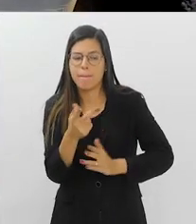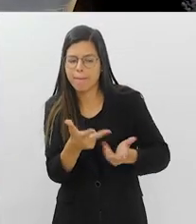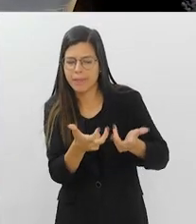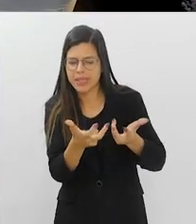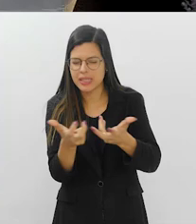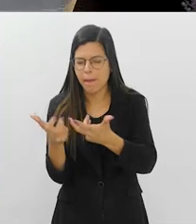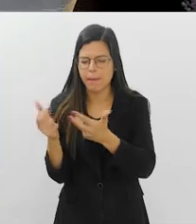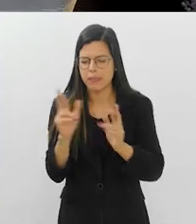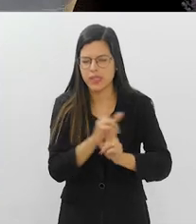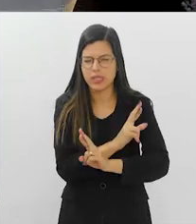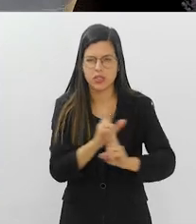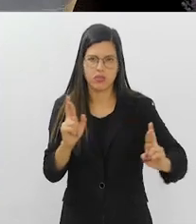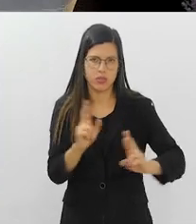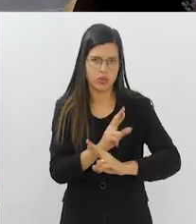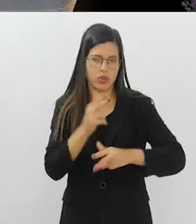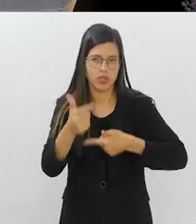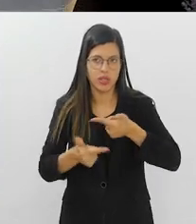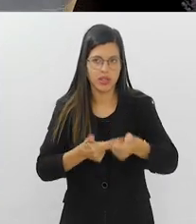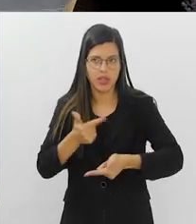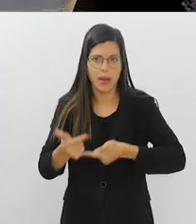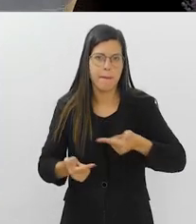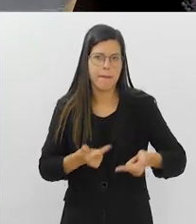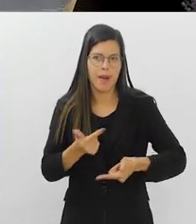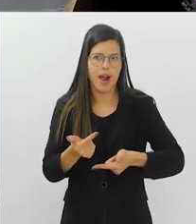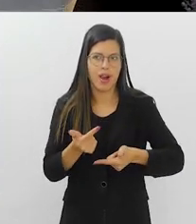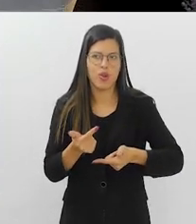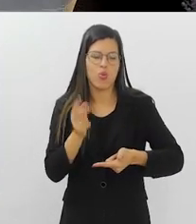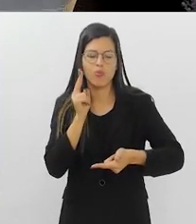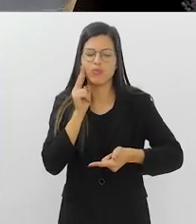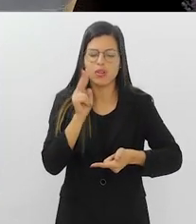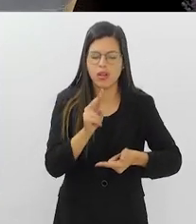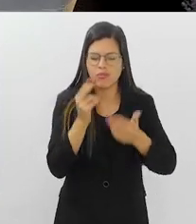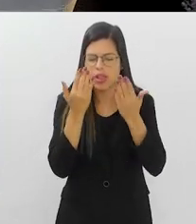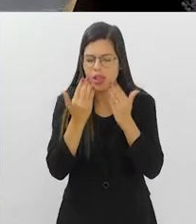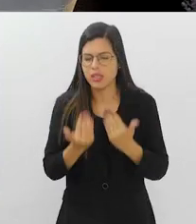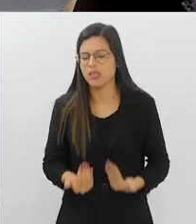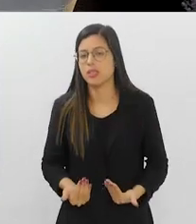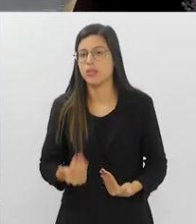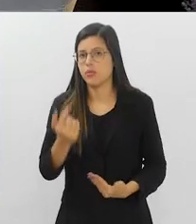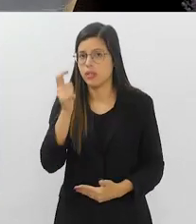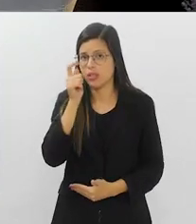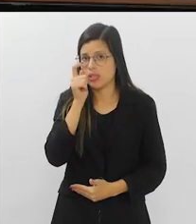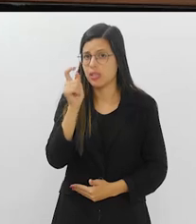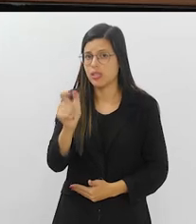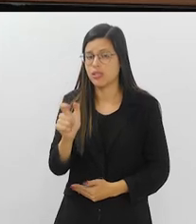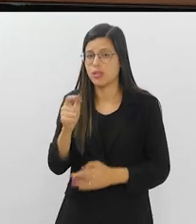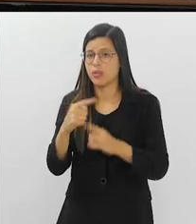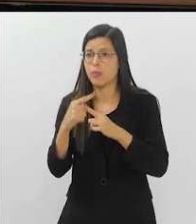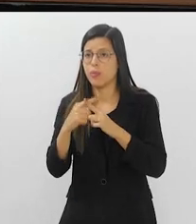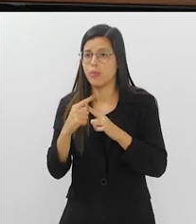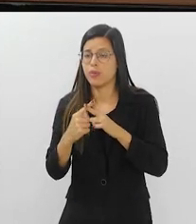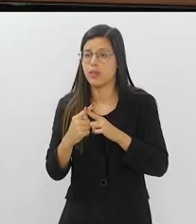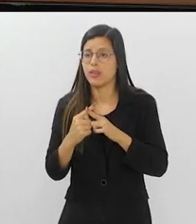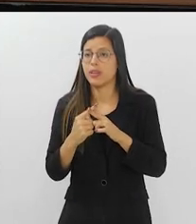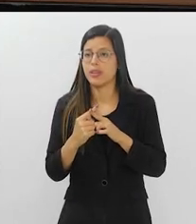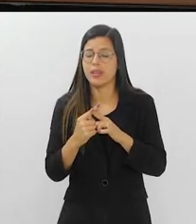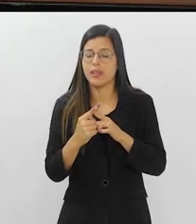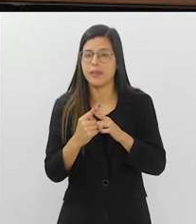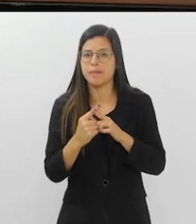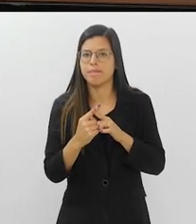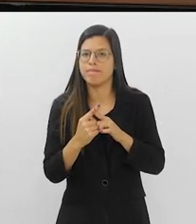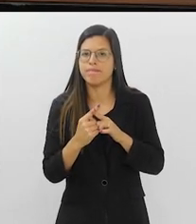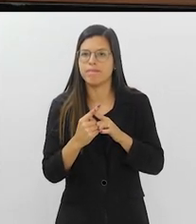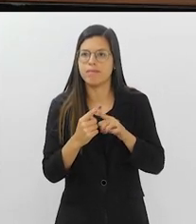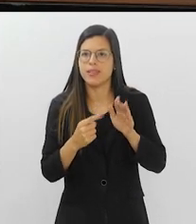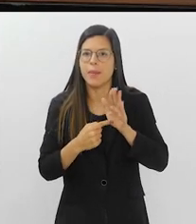a essas relações interpessoais de uma maneira mais crua, não é? Isso é muito interessante, não é? Da medida em que você se